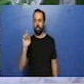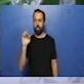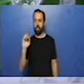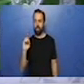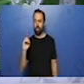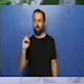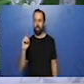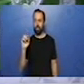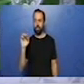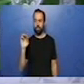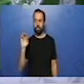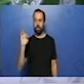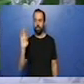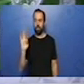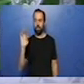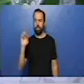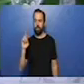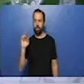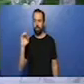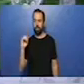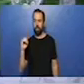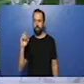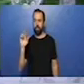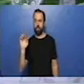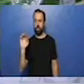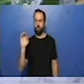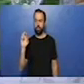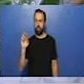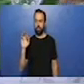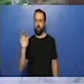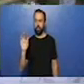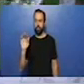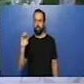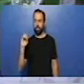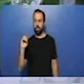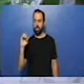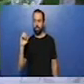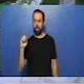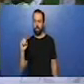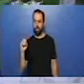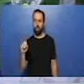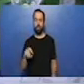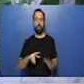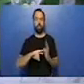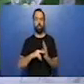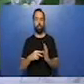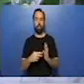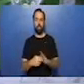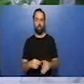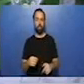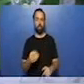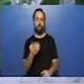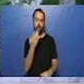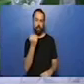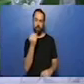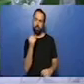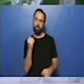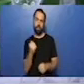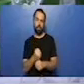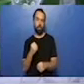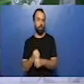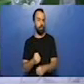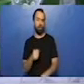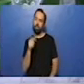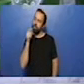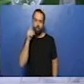um outro ser autótrofo. Os protozoários todos são seres unicelulares, apresentam apenas uma célula.